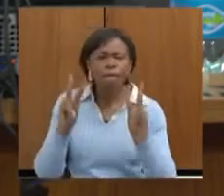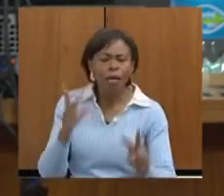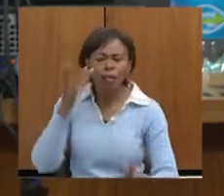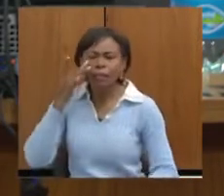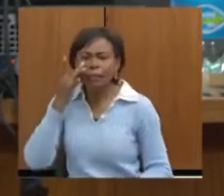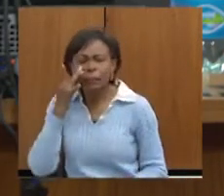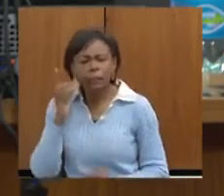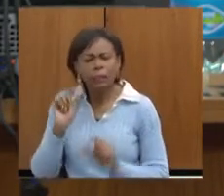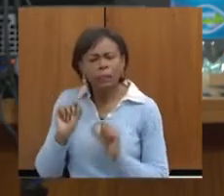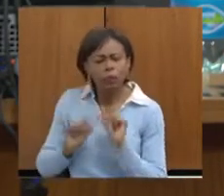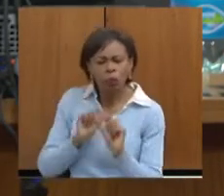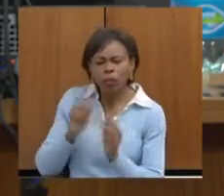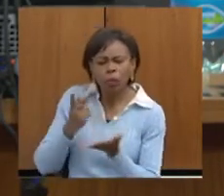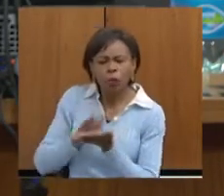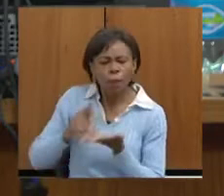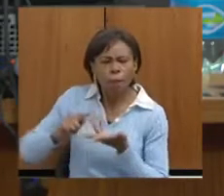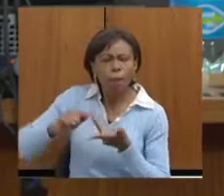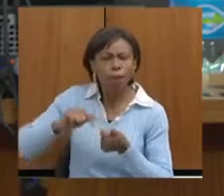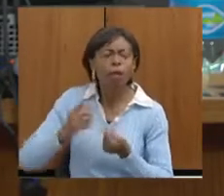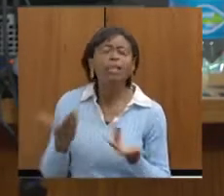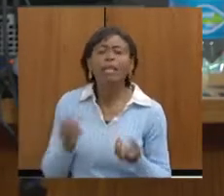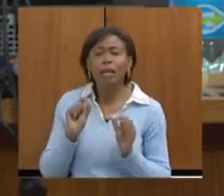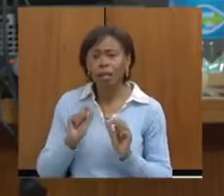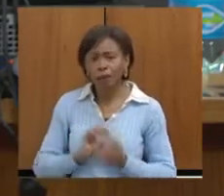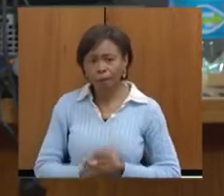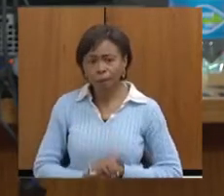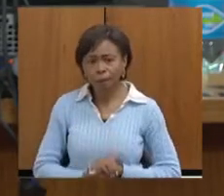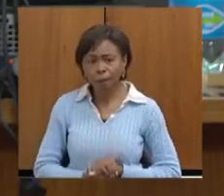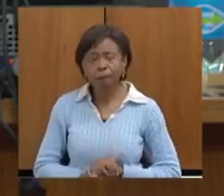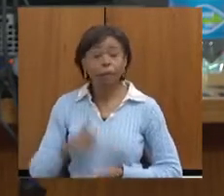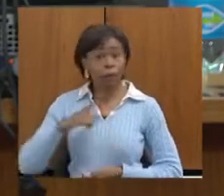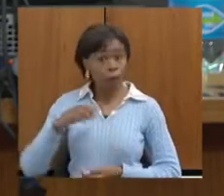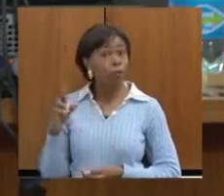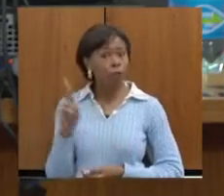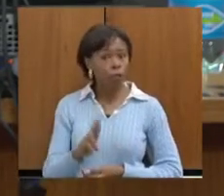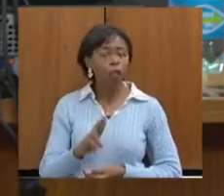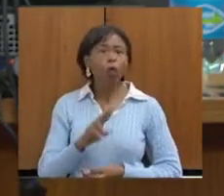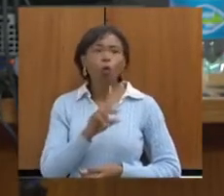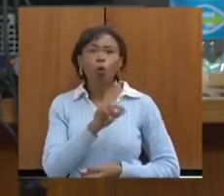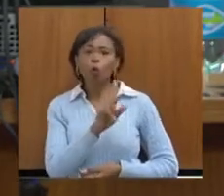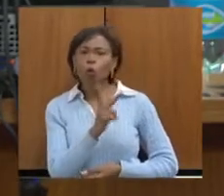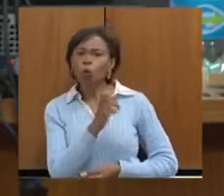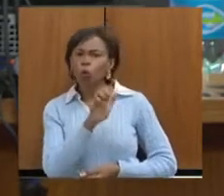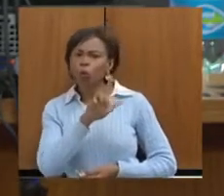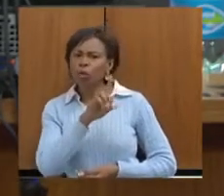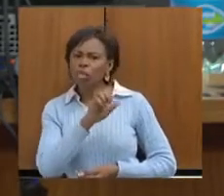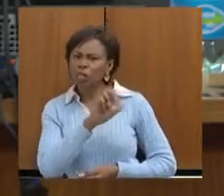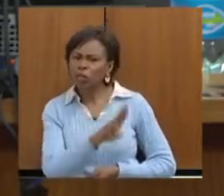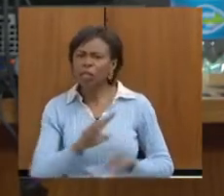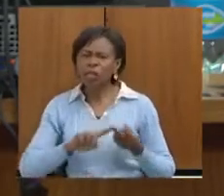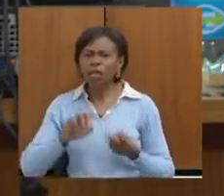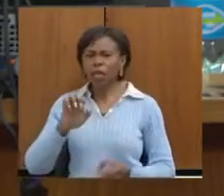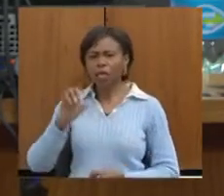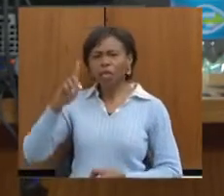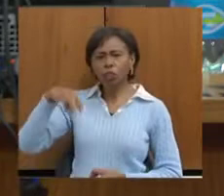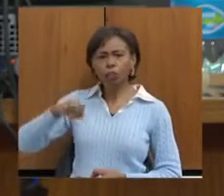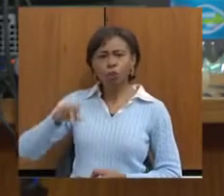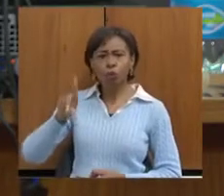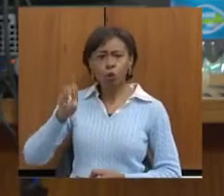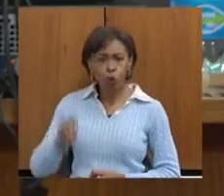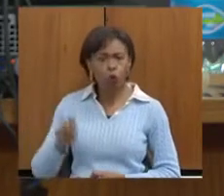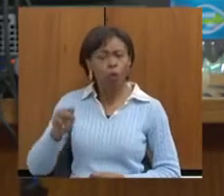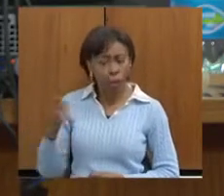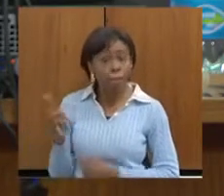lá para repactuação nós tivemos representante Doutor Helder Doutor Edmundo Doutor de mundo era o representante